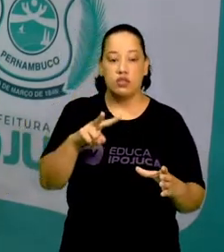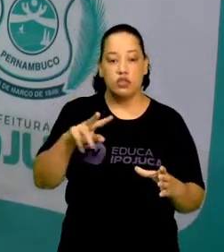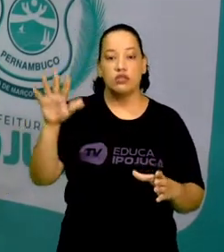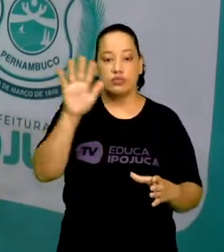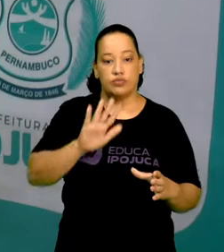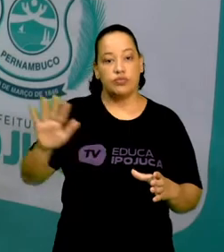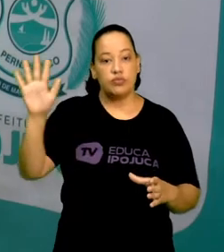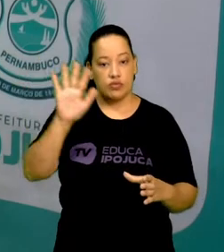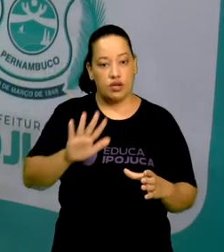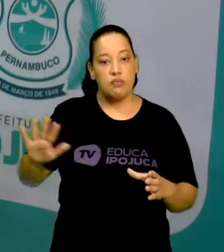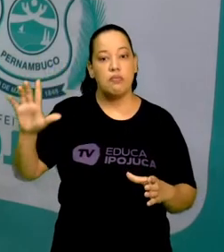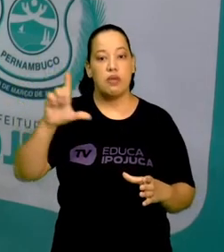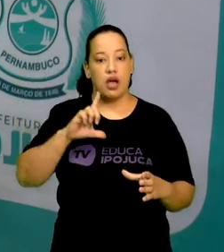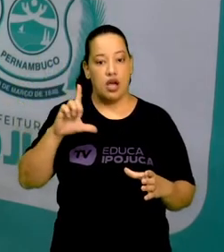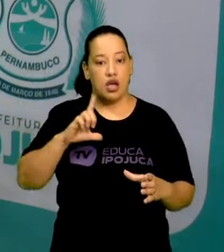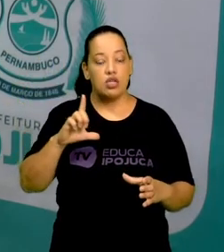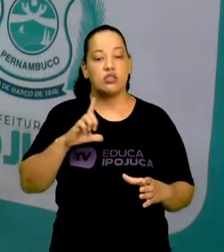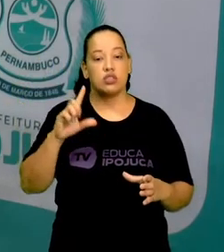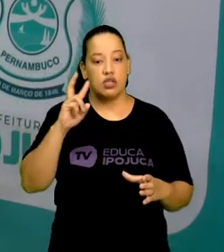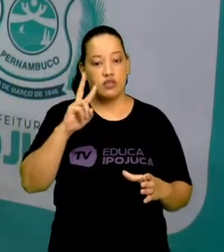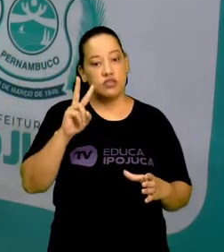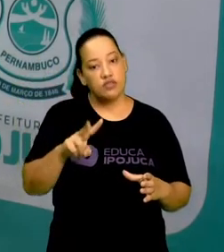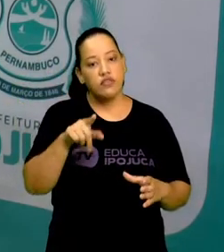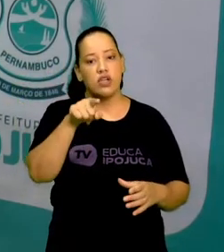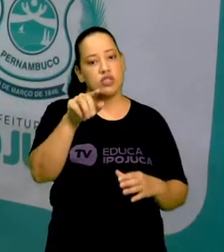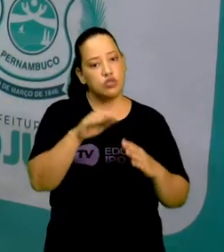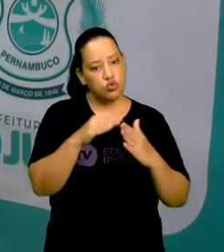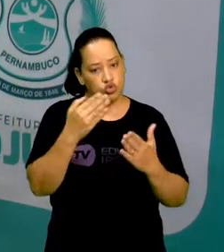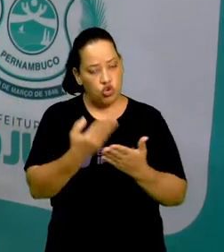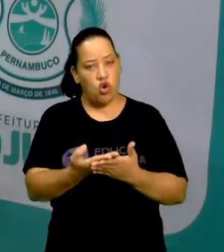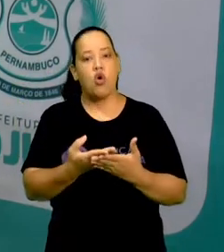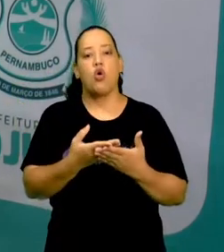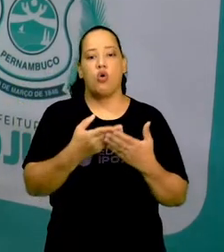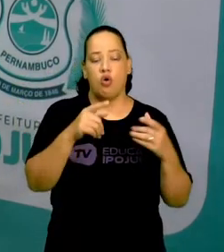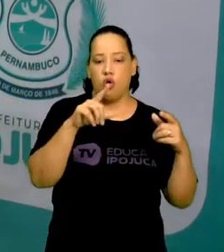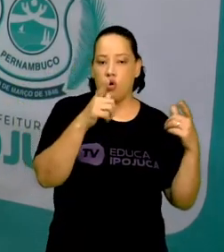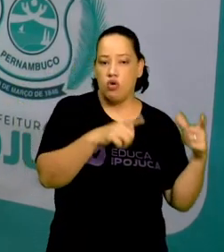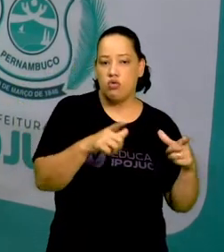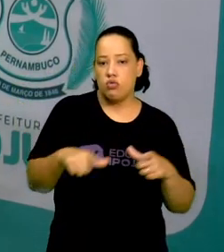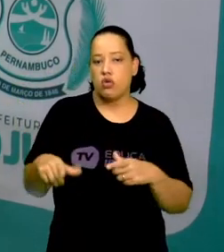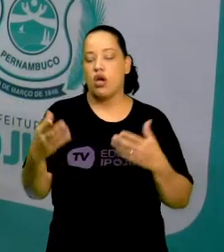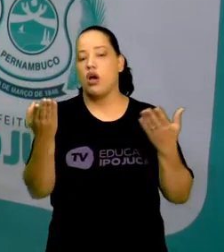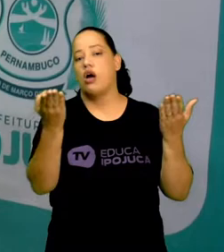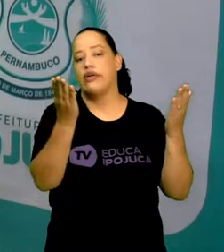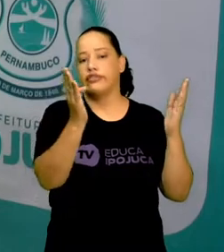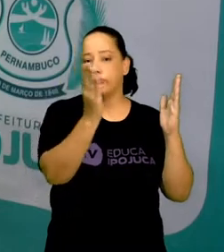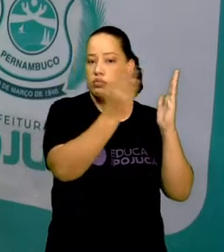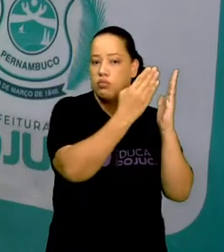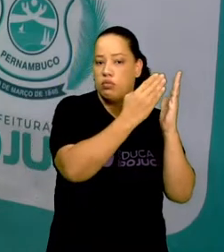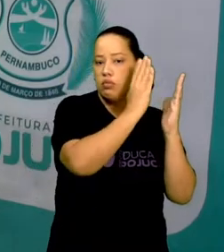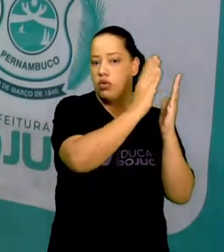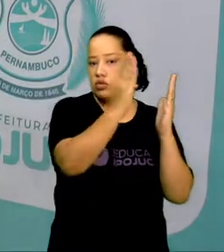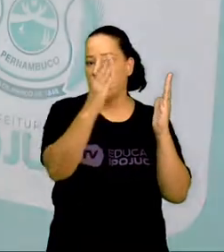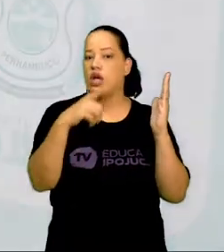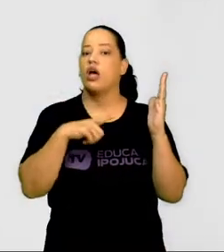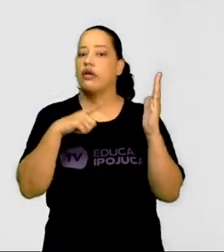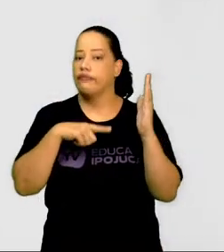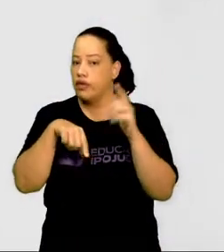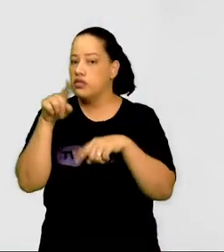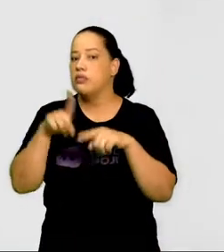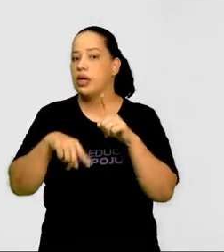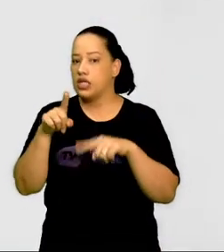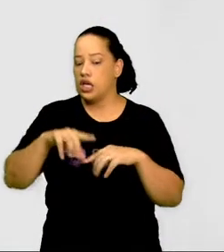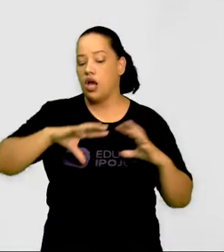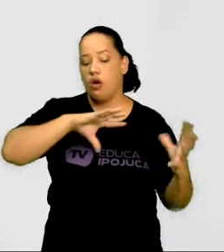que pode estar às nossas mãos e na sua escola e em alguns lugares, bibliotecas também, tem esse material disponível, que é